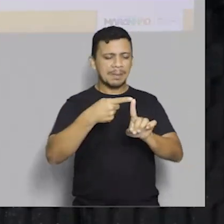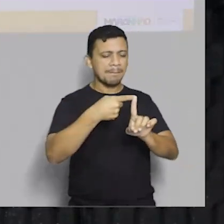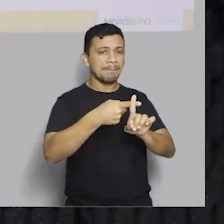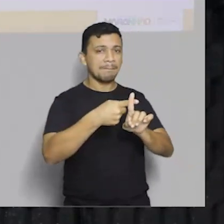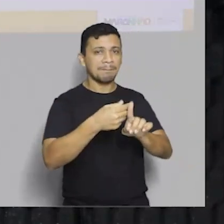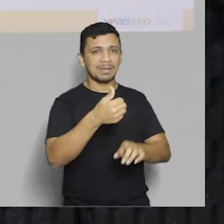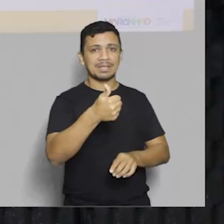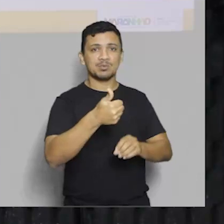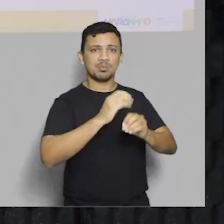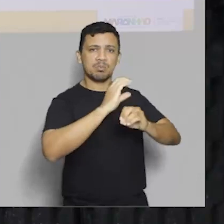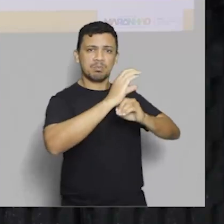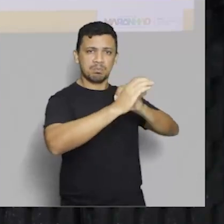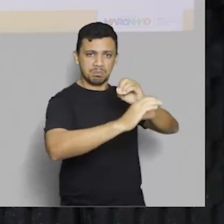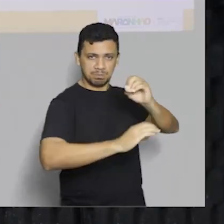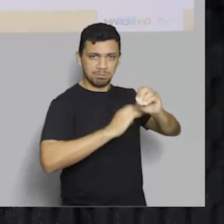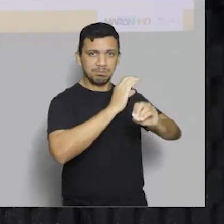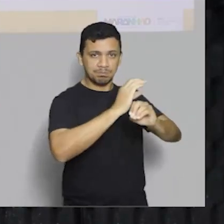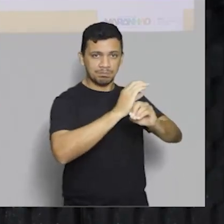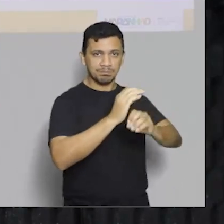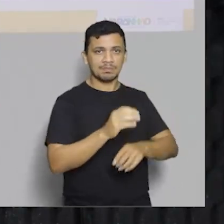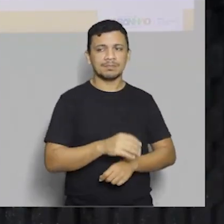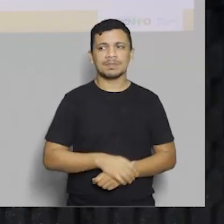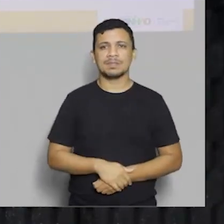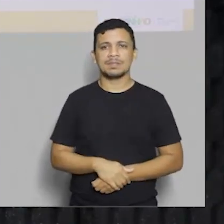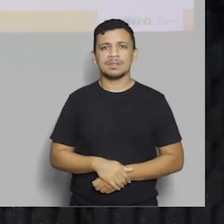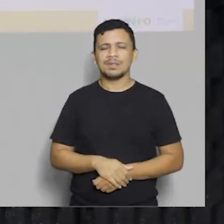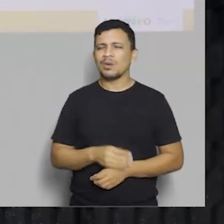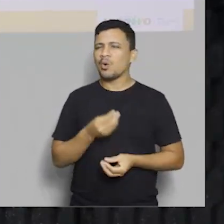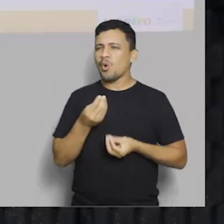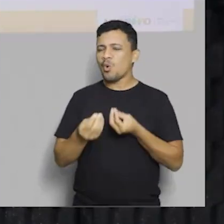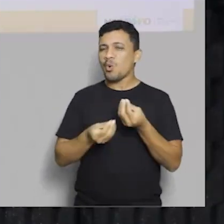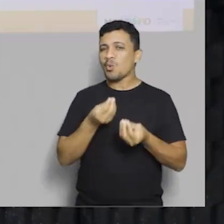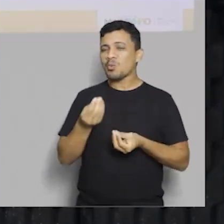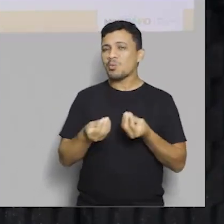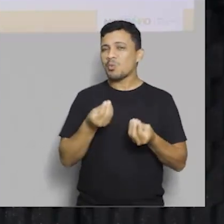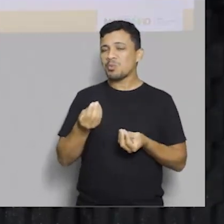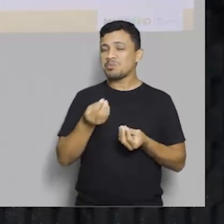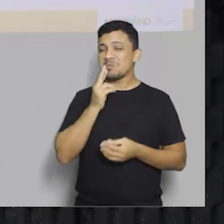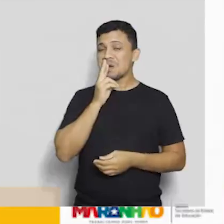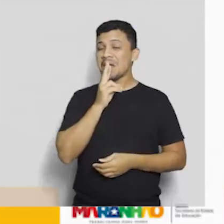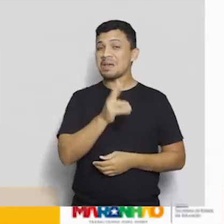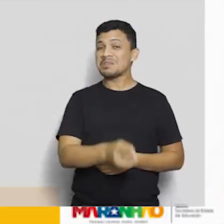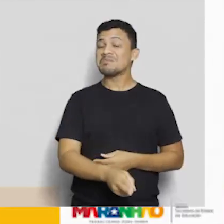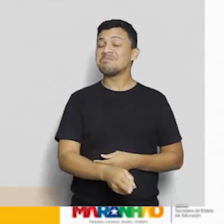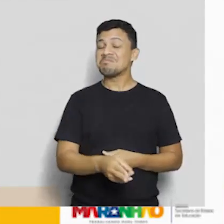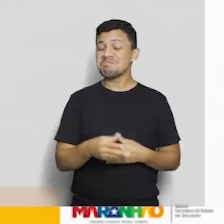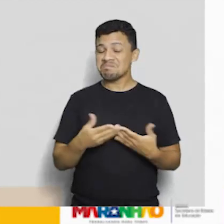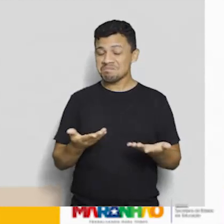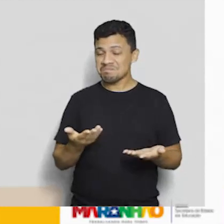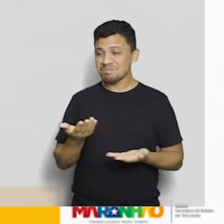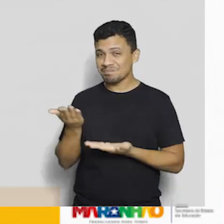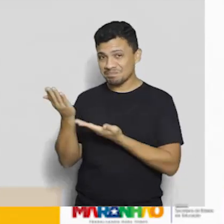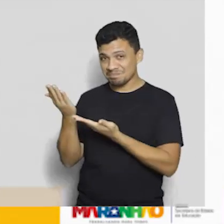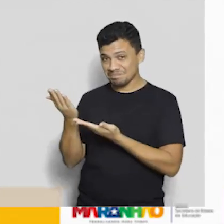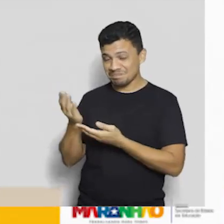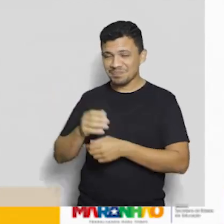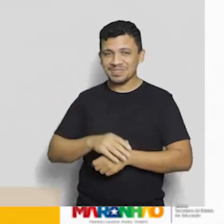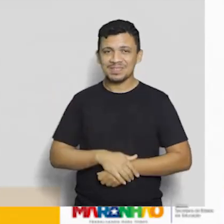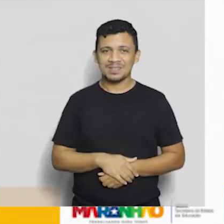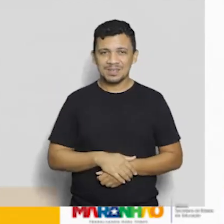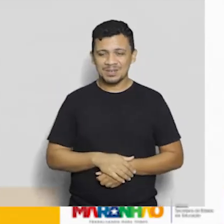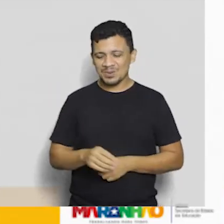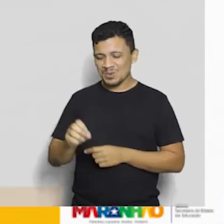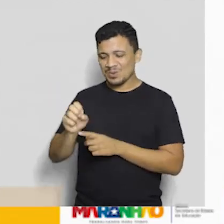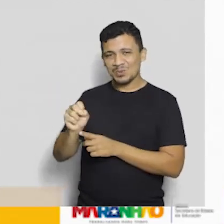monovalente. Então, como que a gente vai resolver essa questão? Olha só, turminha, o sal